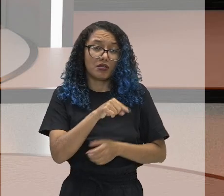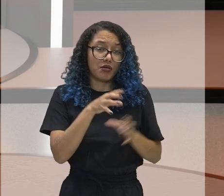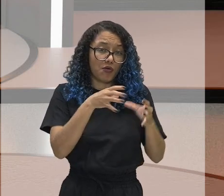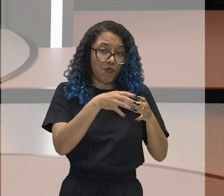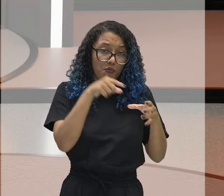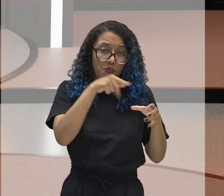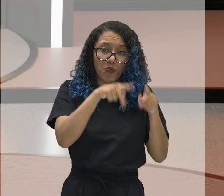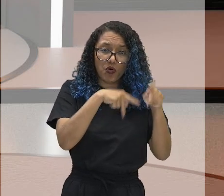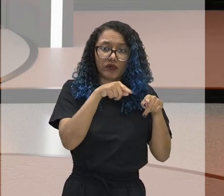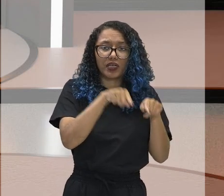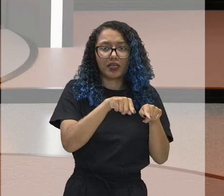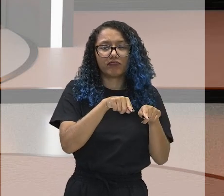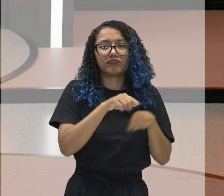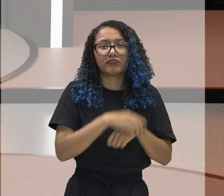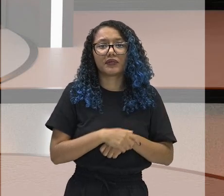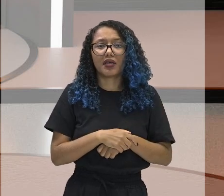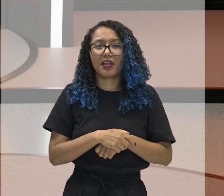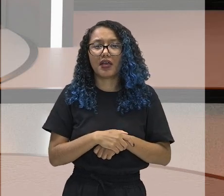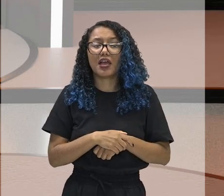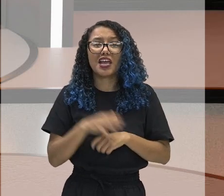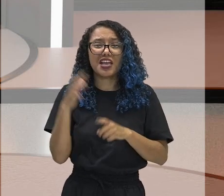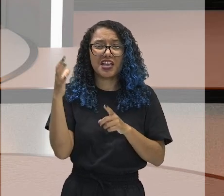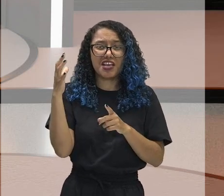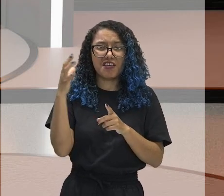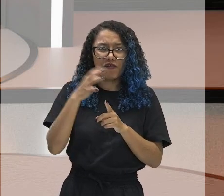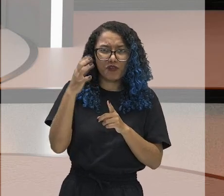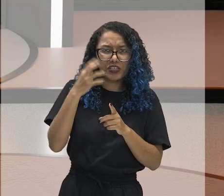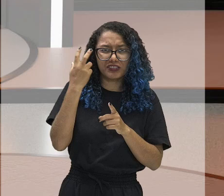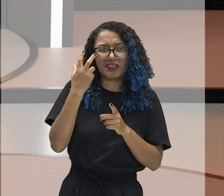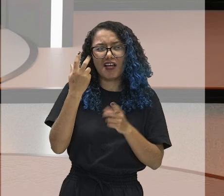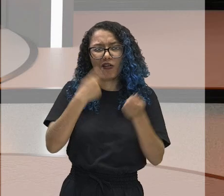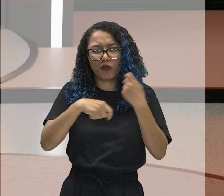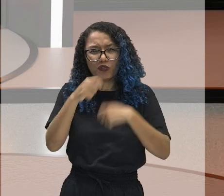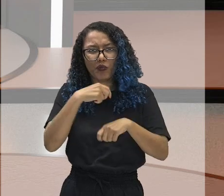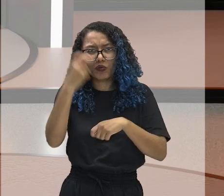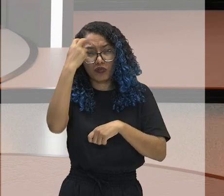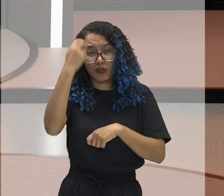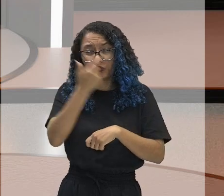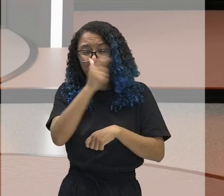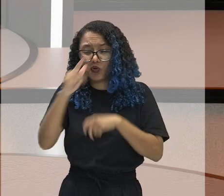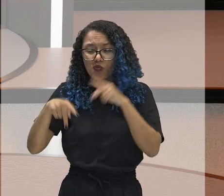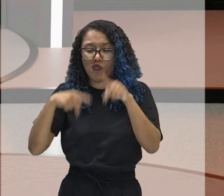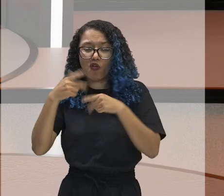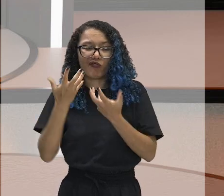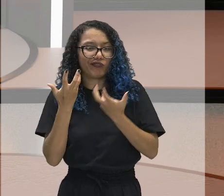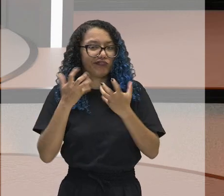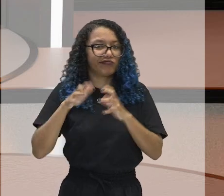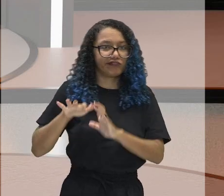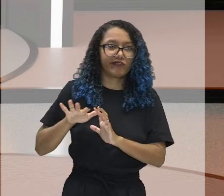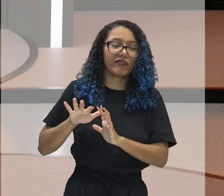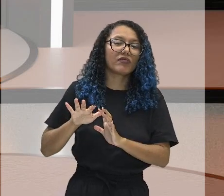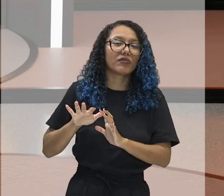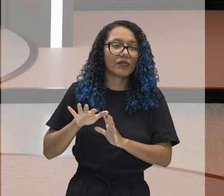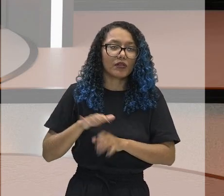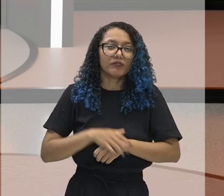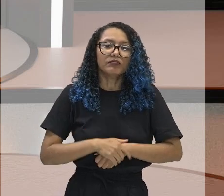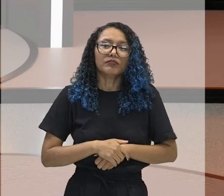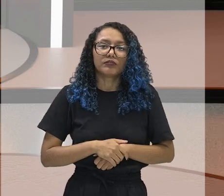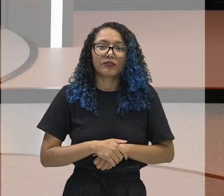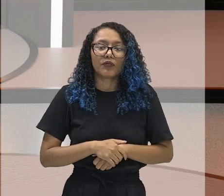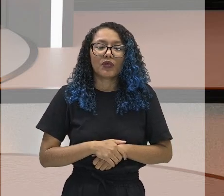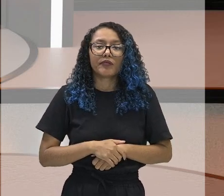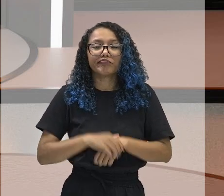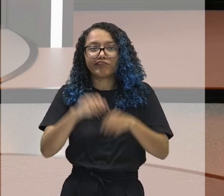influência tanto econômica como também cultural de outros povos, oriundos ali da prática do culto às imagens,